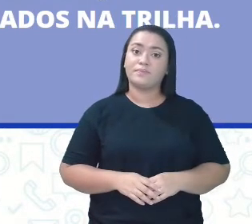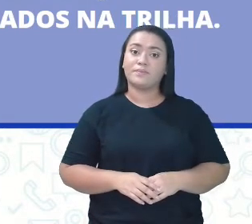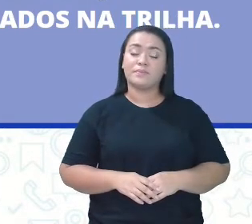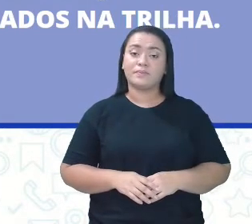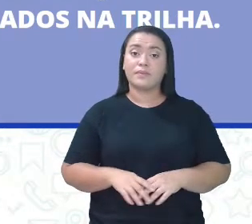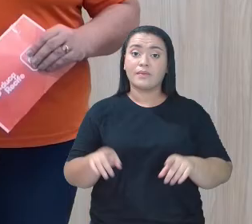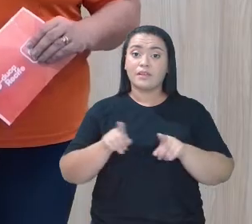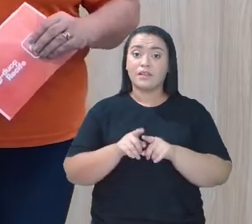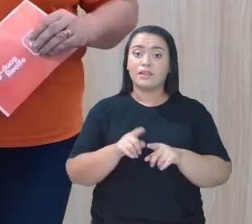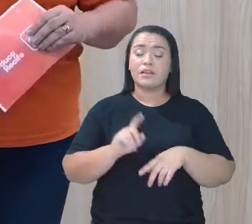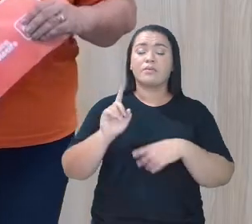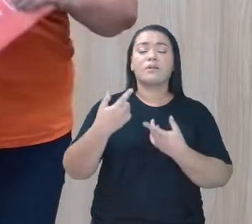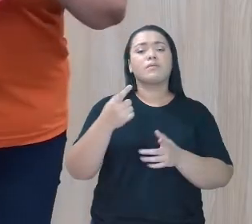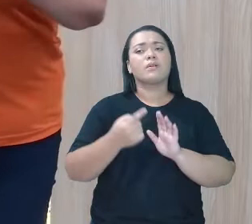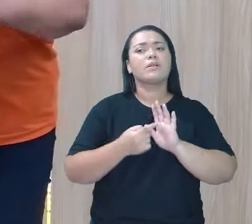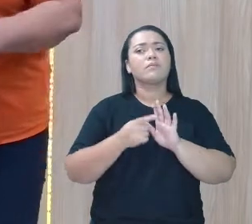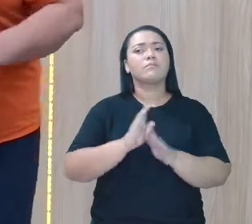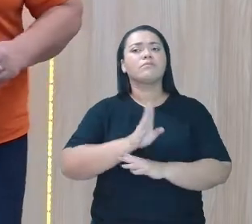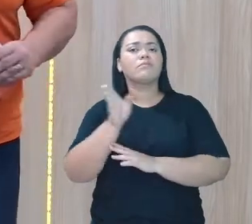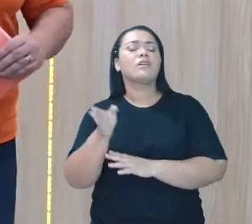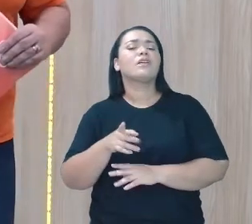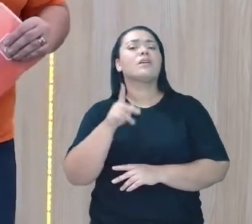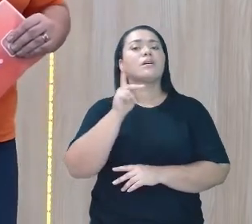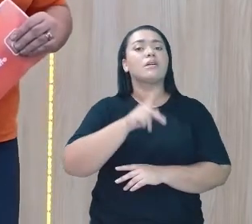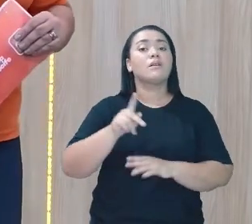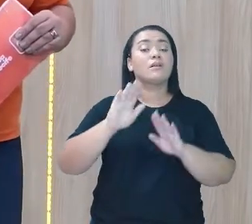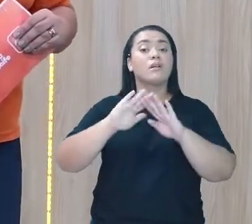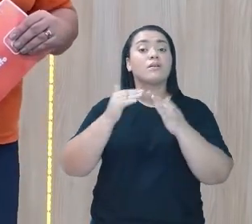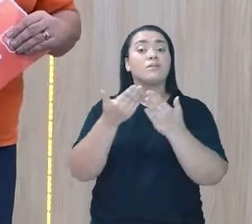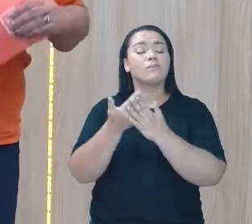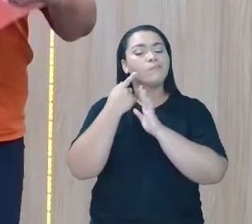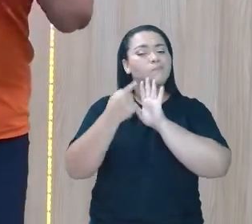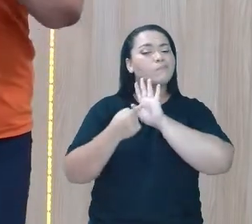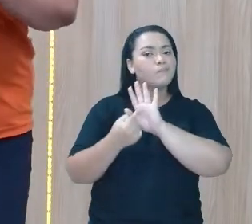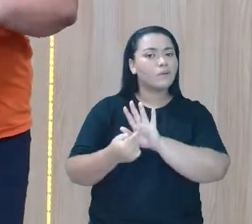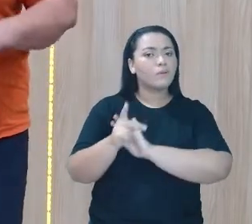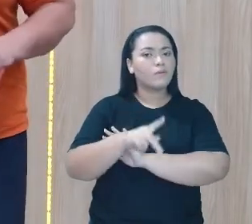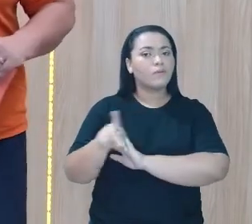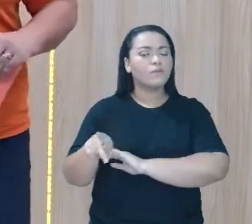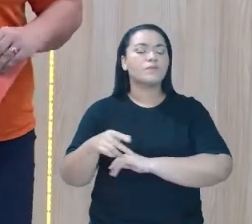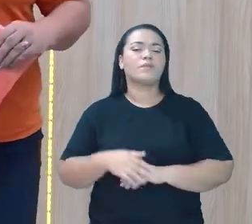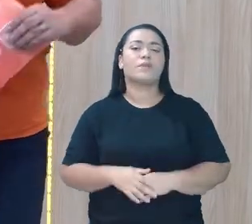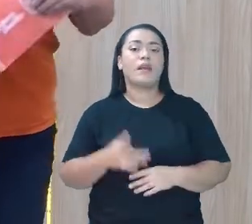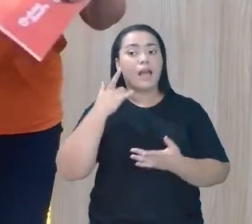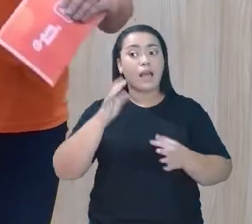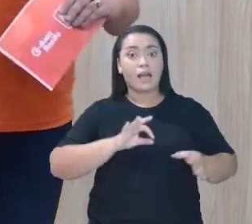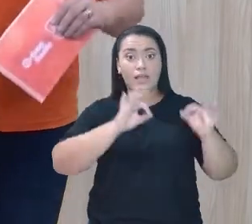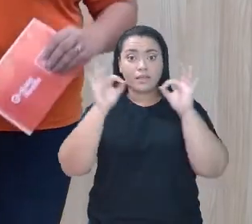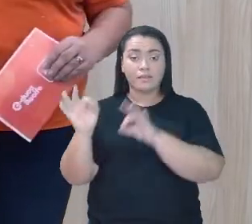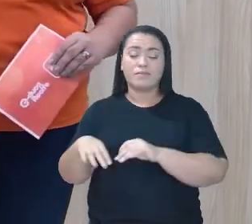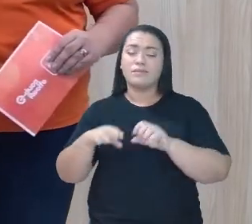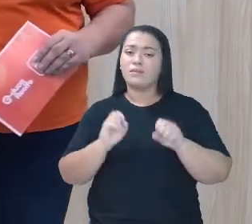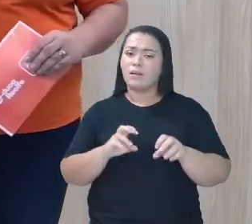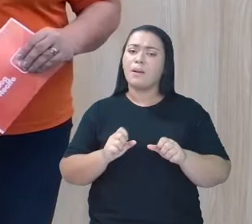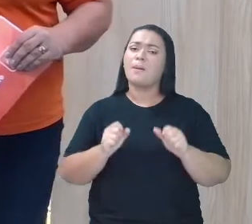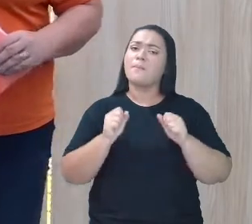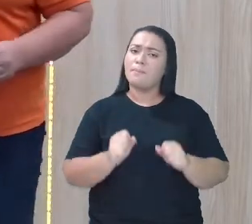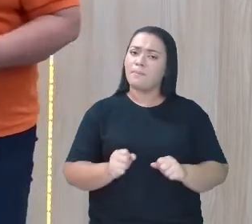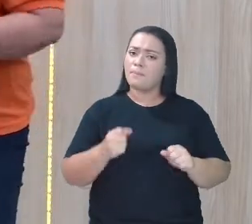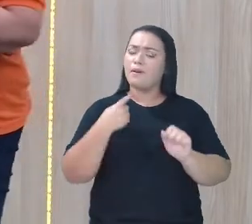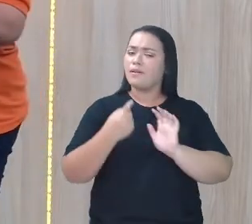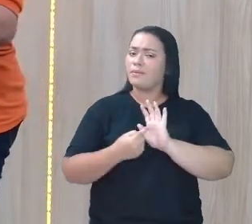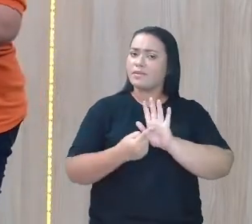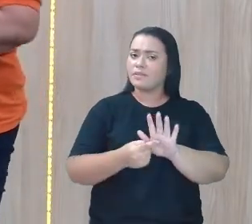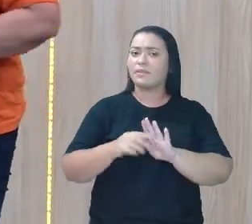ir lá e levar para a escola presencial, dizer ao professor que vocês vão demonstrar, que vocês assistiram à aula e que podem apresentá-la na